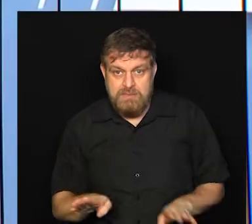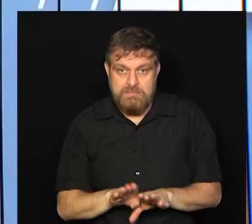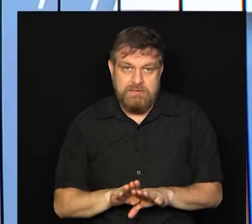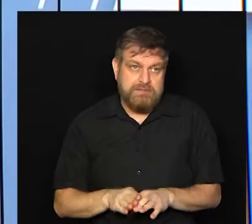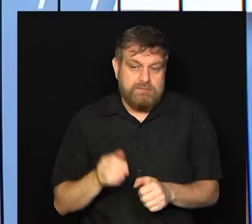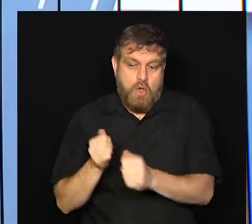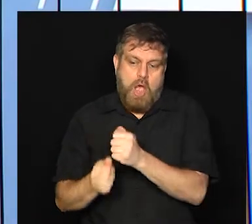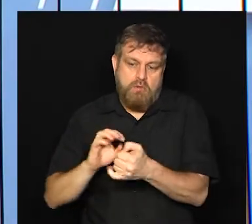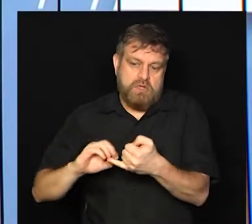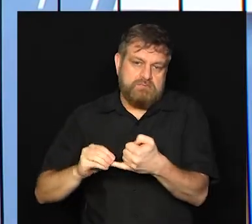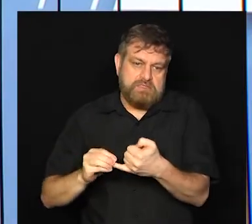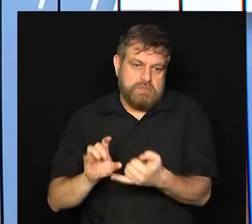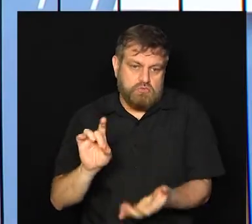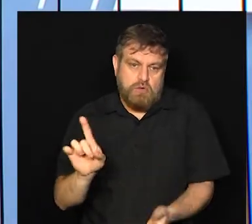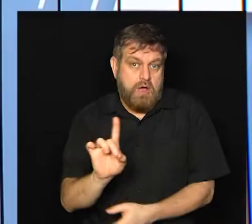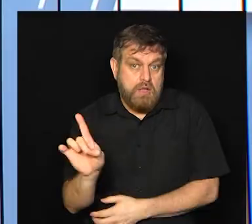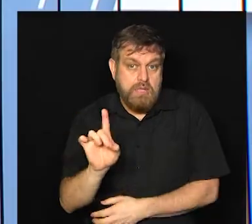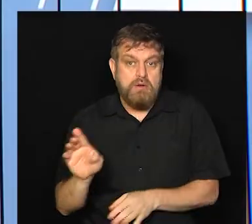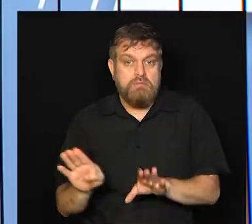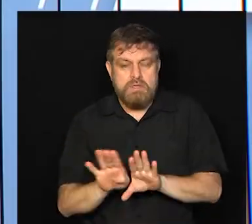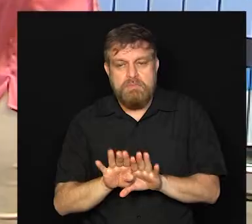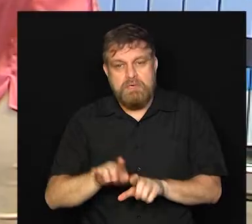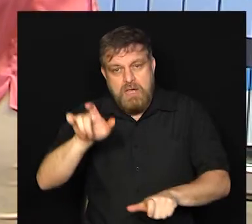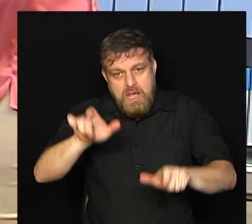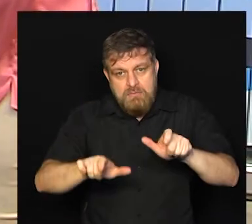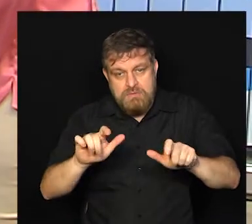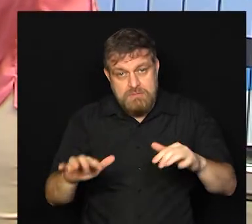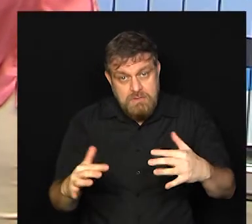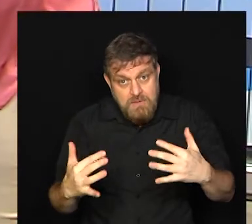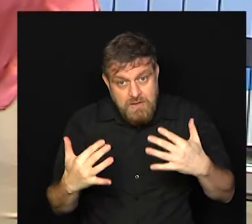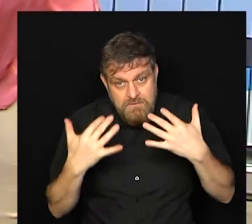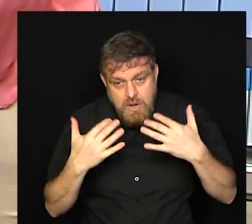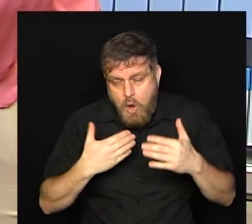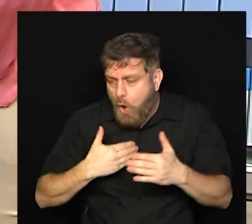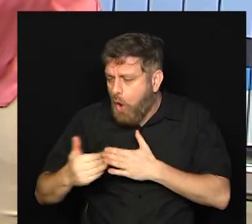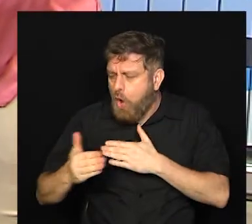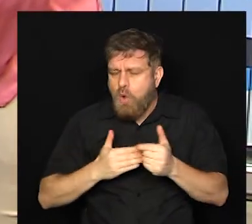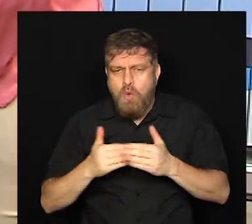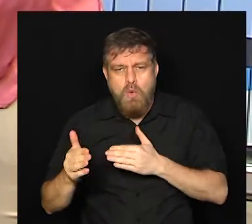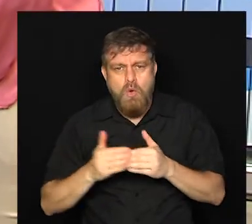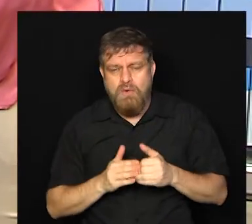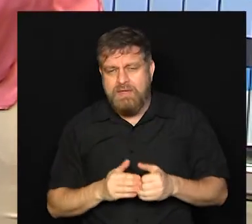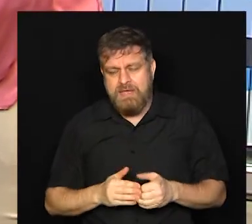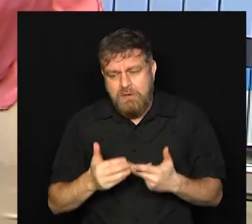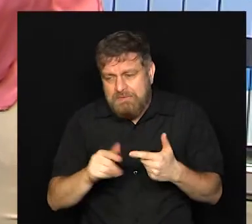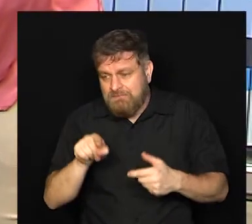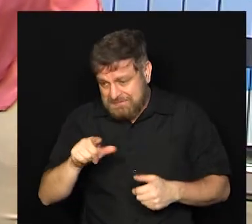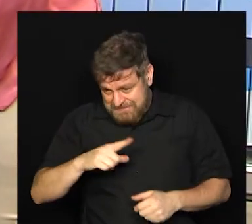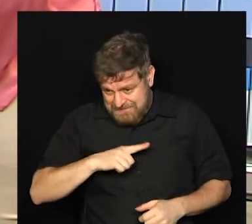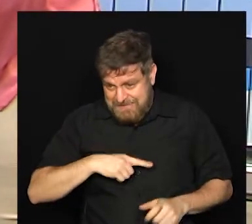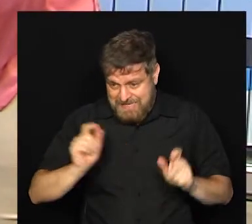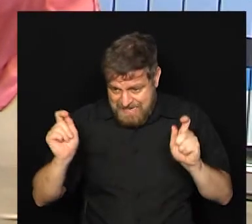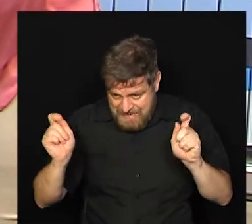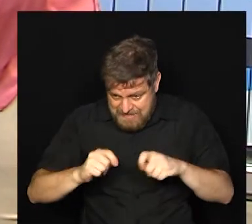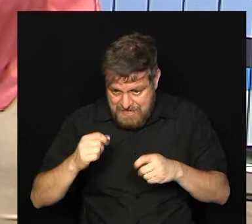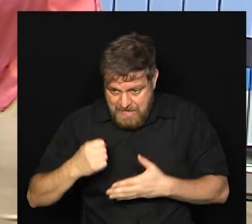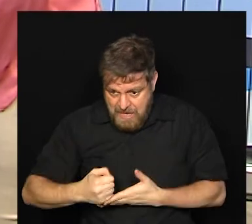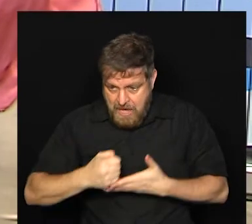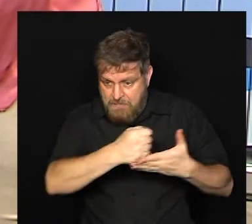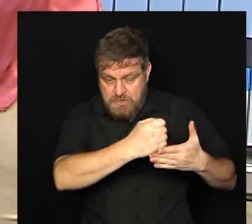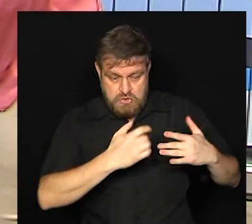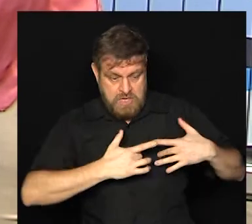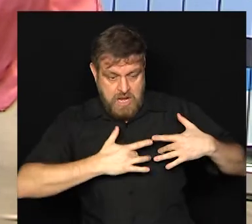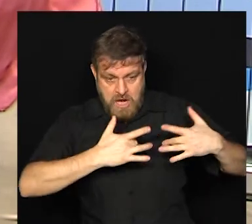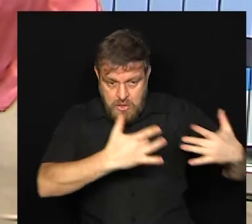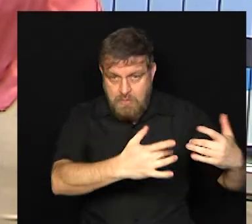arroz. Sim, sim. Então, quem está nos ouvindo, seja o que for que você tem em bom estado para fazer